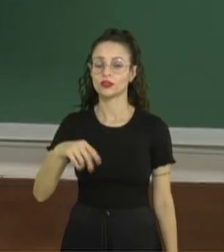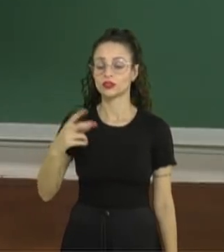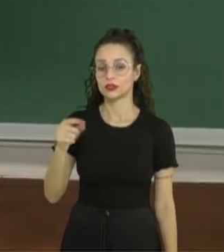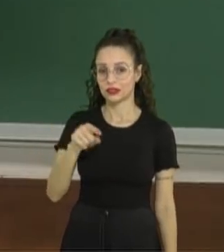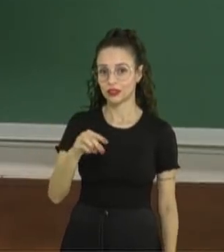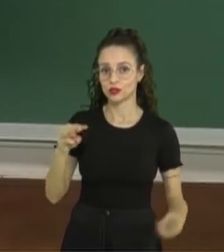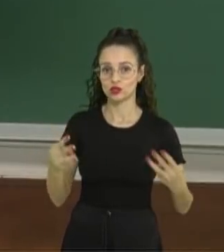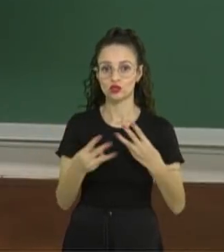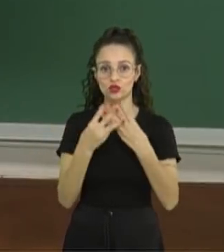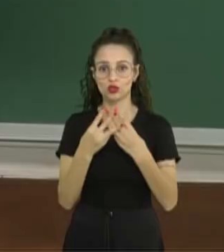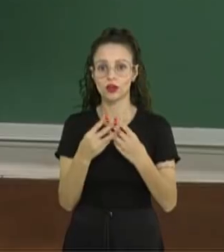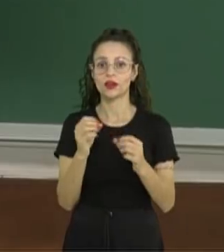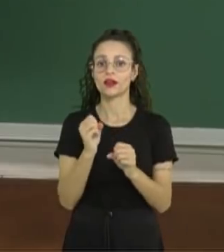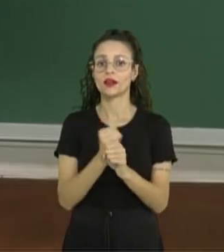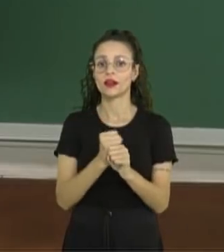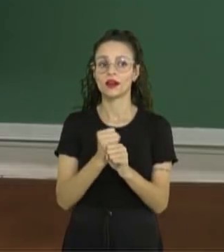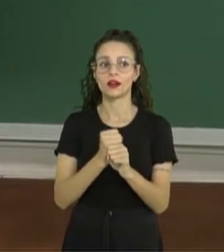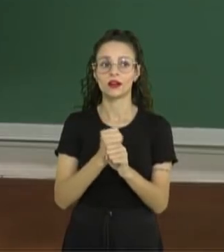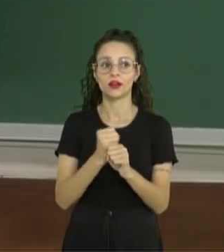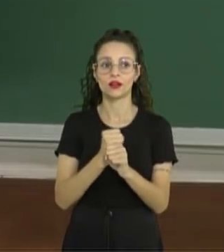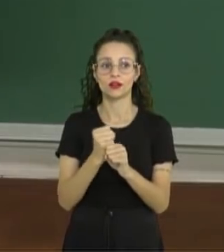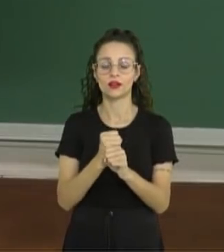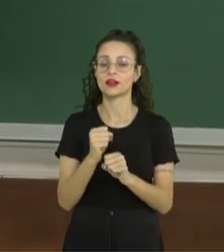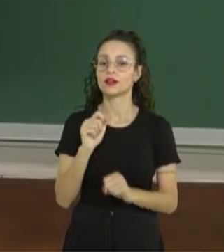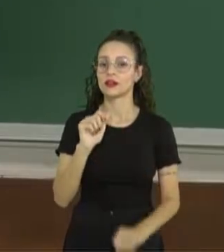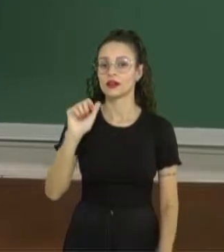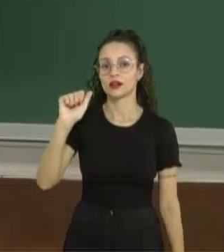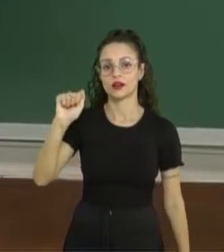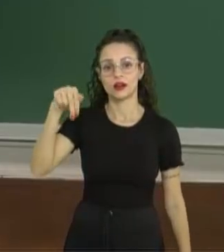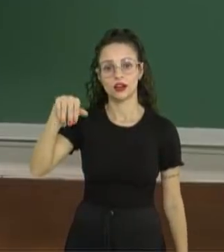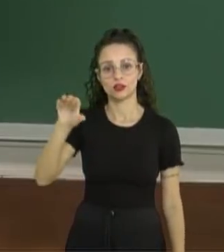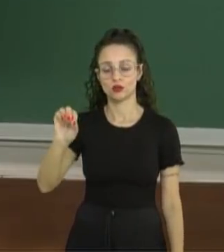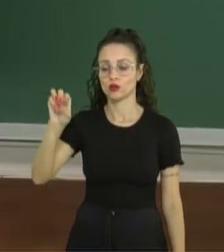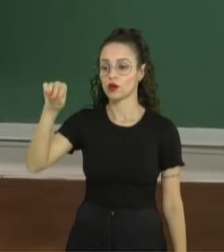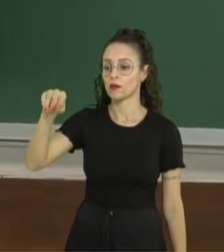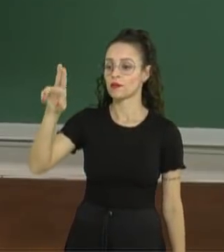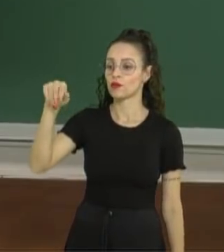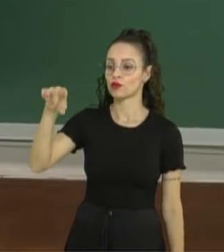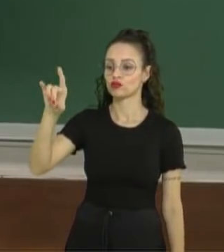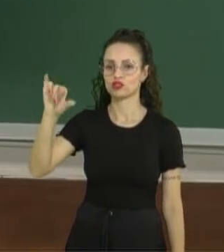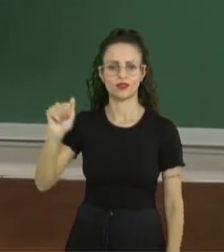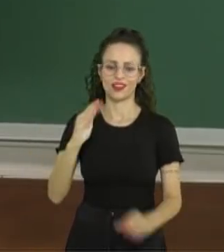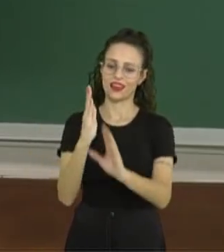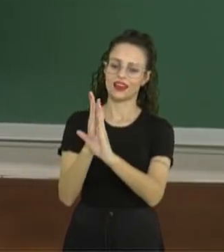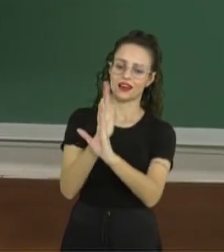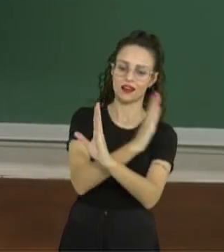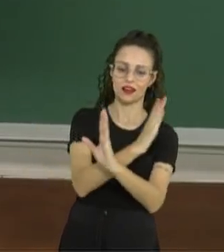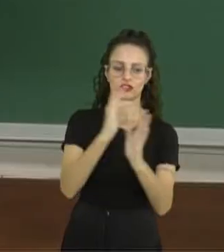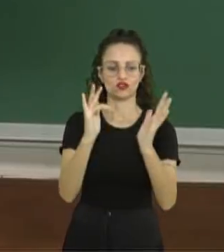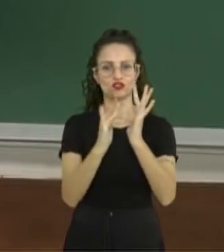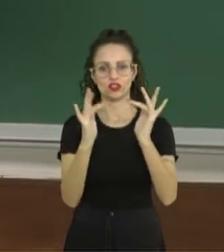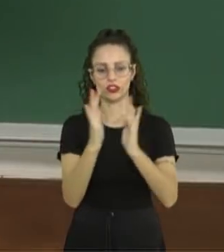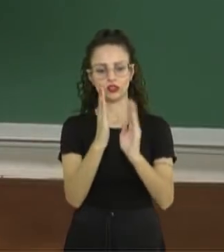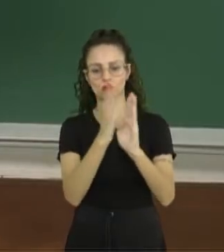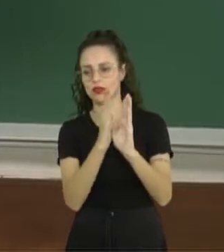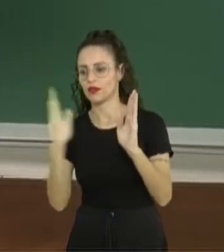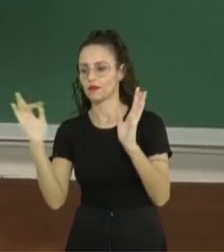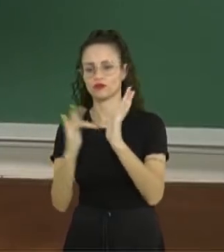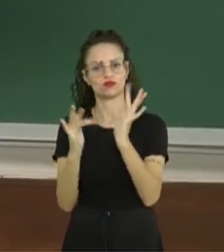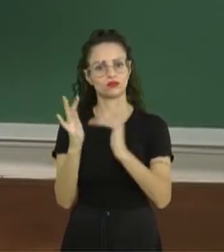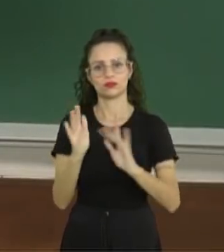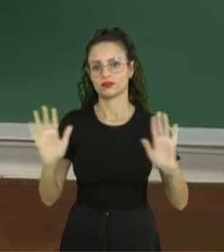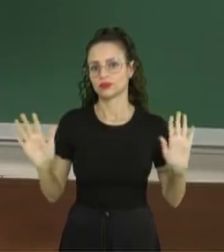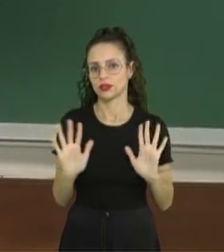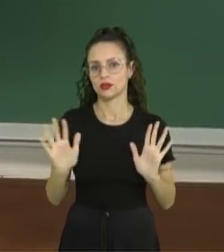existe o a Era Mundi, Ano Mundi. Não tem antes de Cristo ou depois de Cristo. Por questão